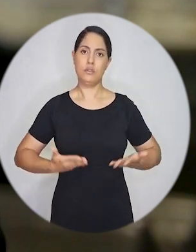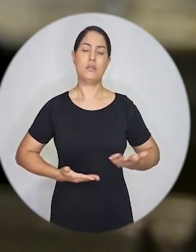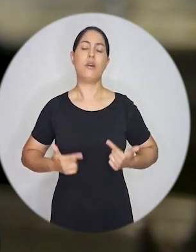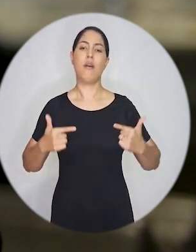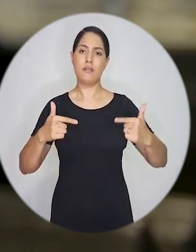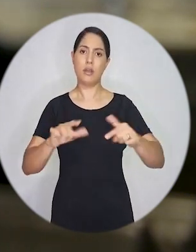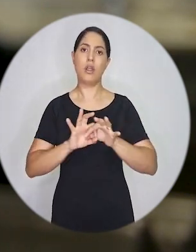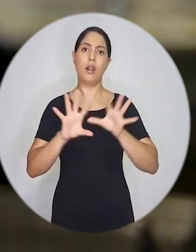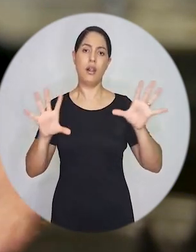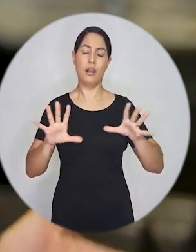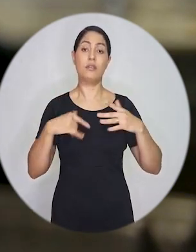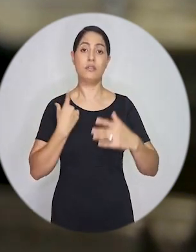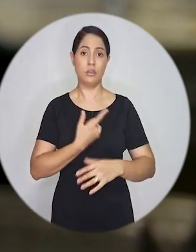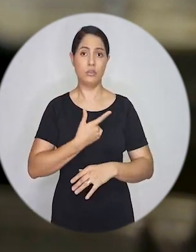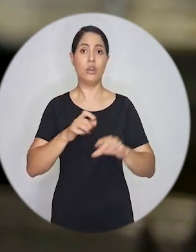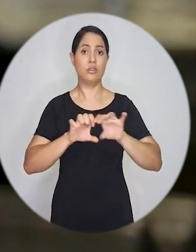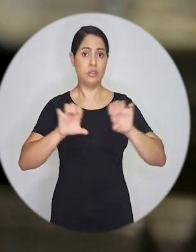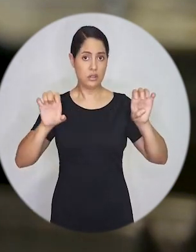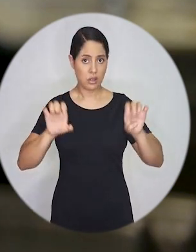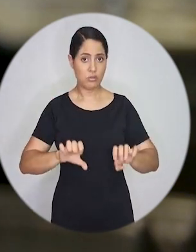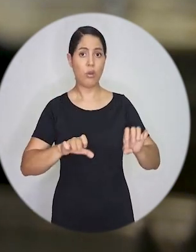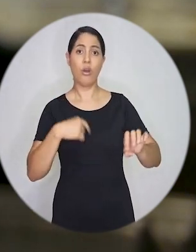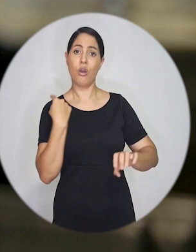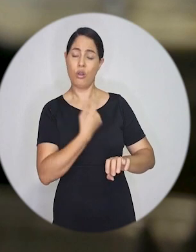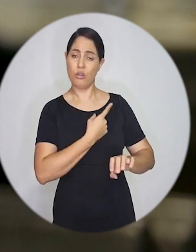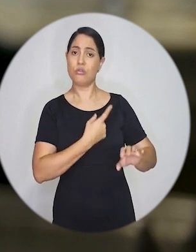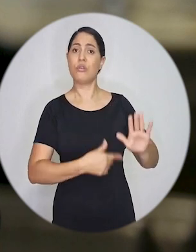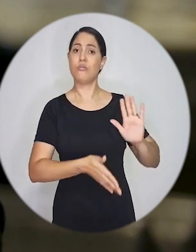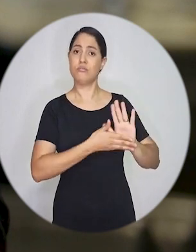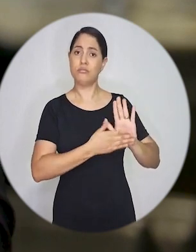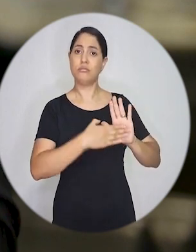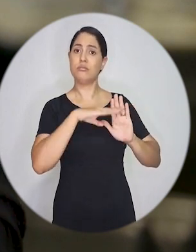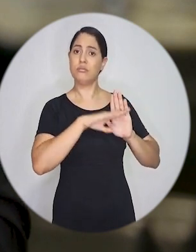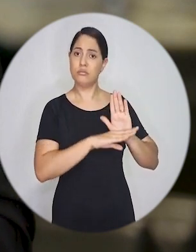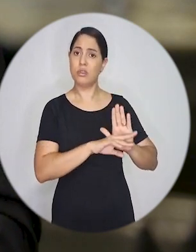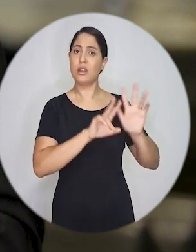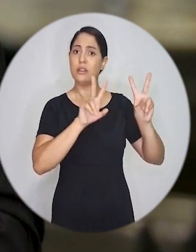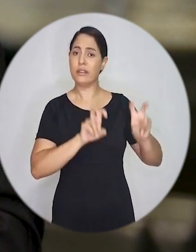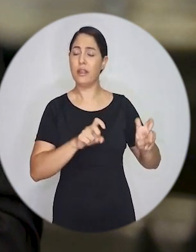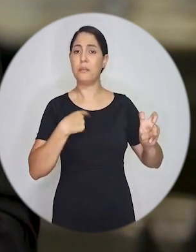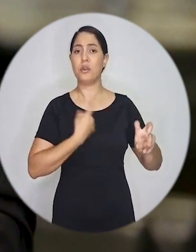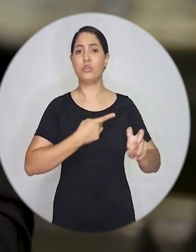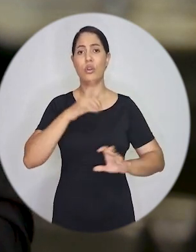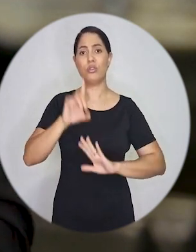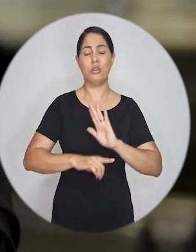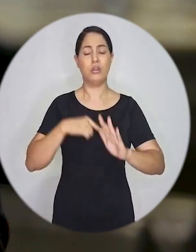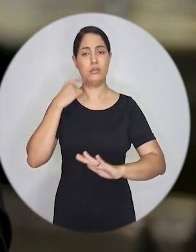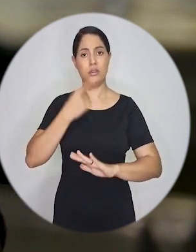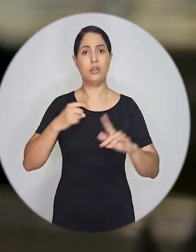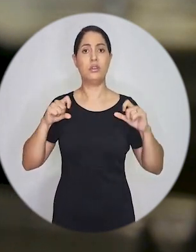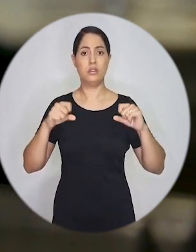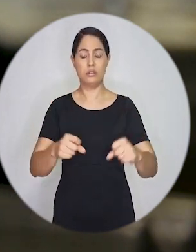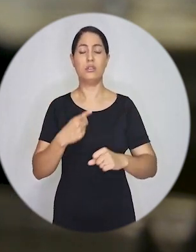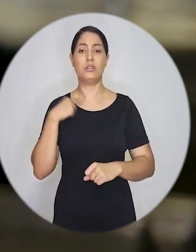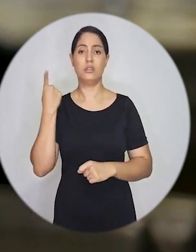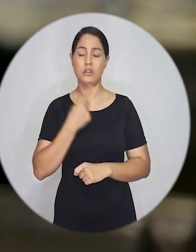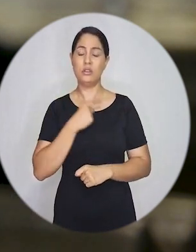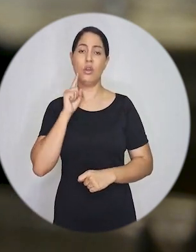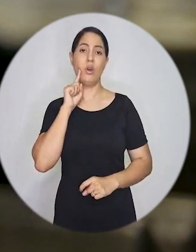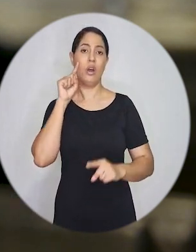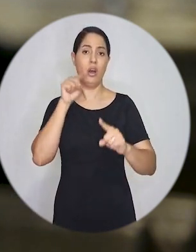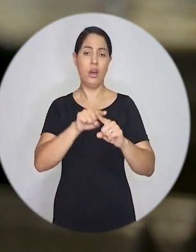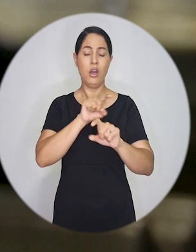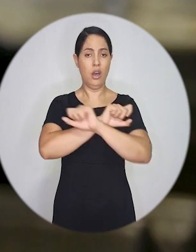exercício profissional. Foi assim que fizemos a Conferência Estadual da Advocacia com essa temática, e é assim que atuamos dia a dia na defesa da